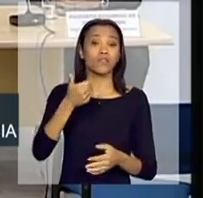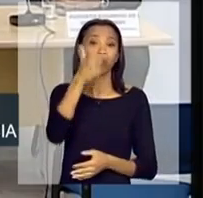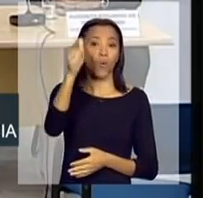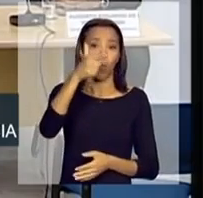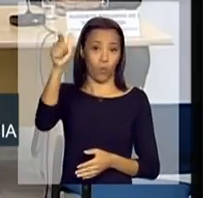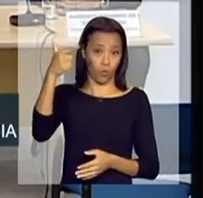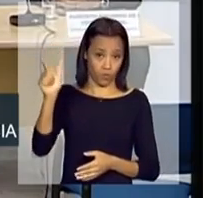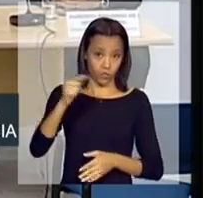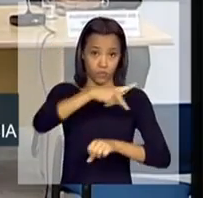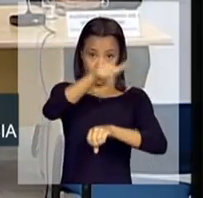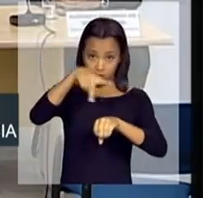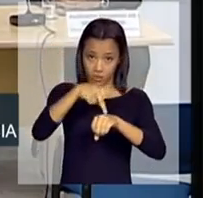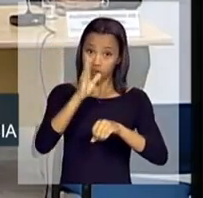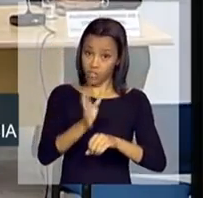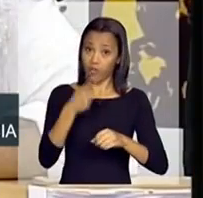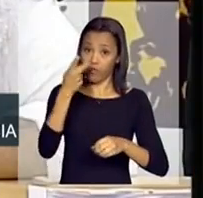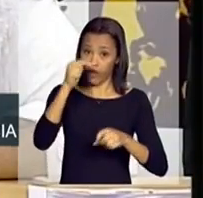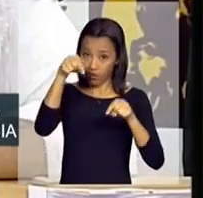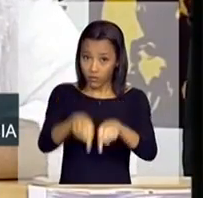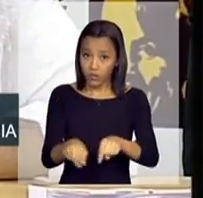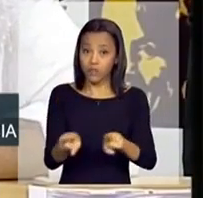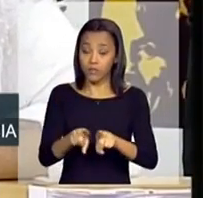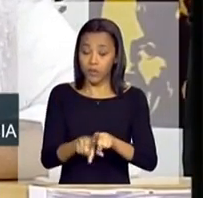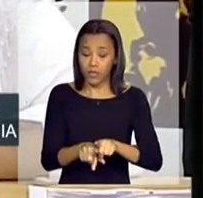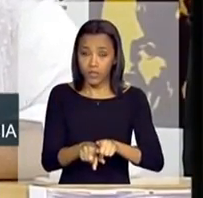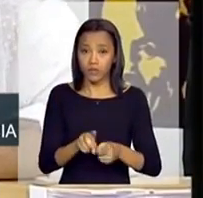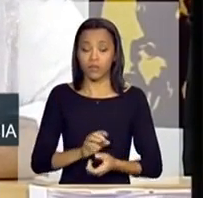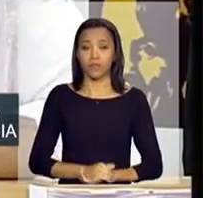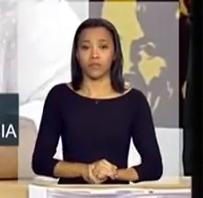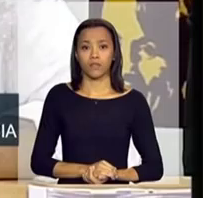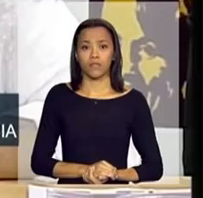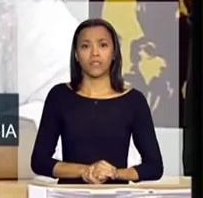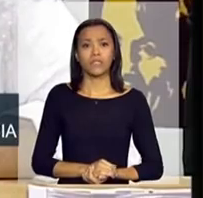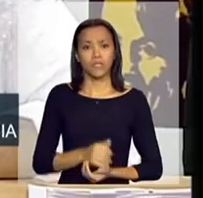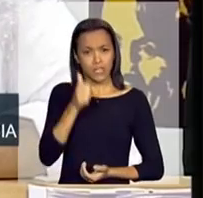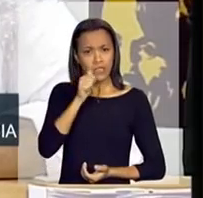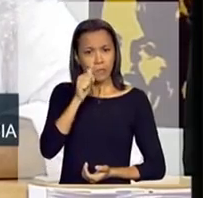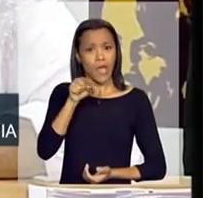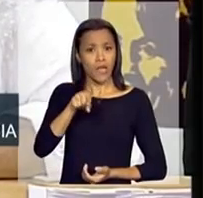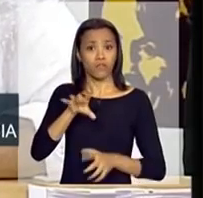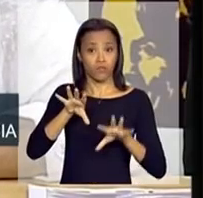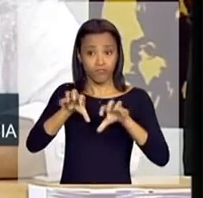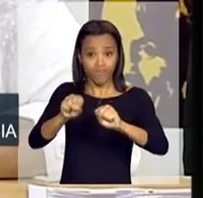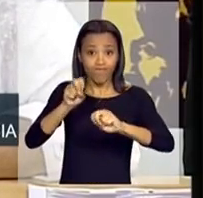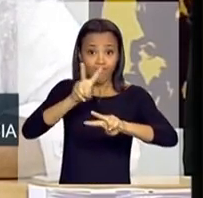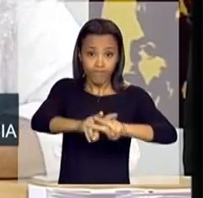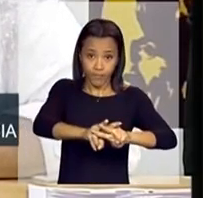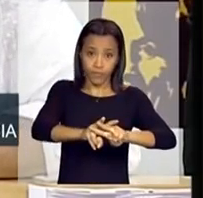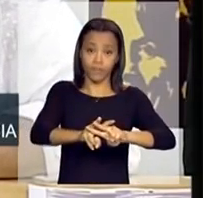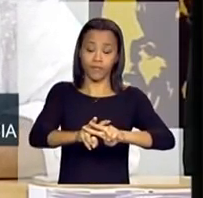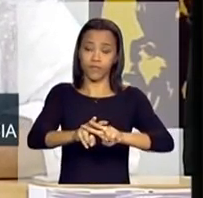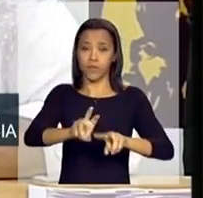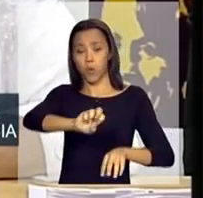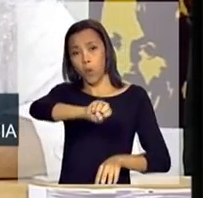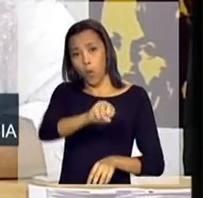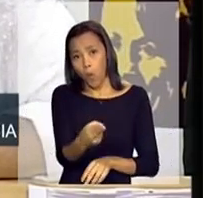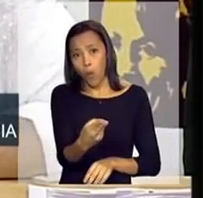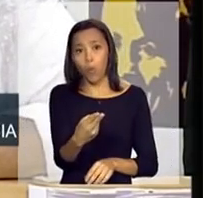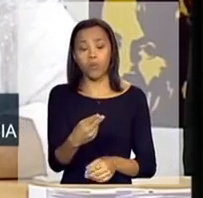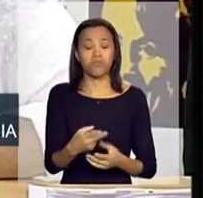já disseram anteriormente, e presas ou em situação